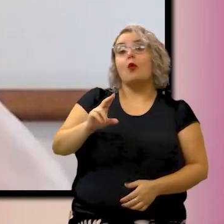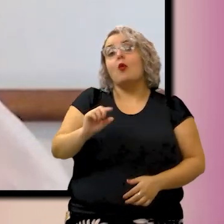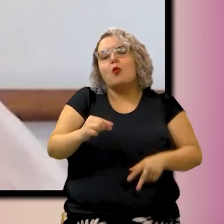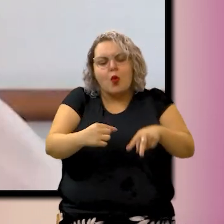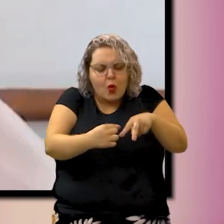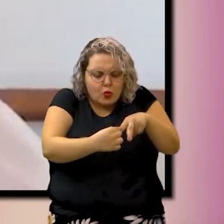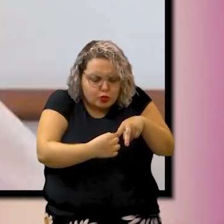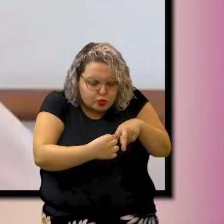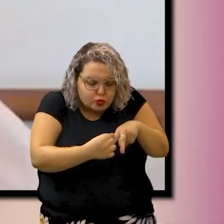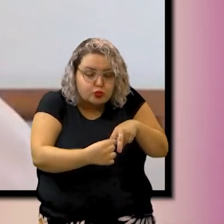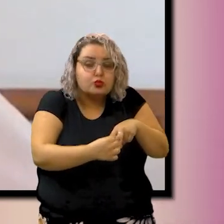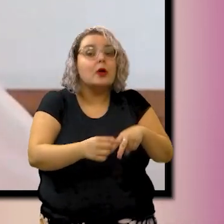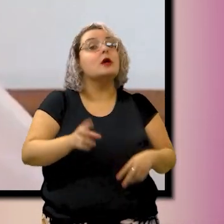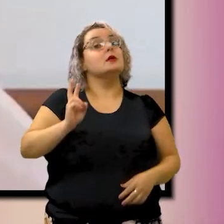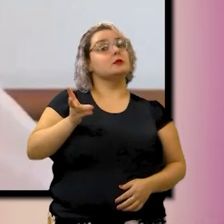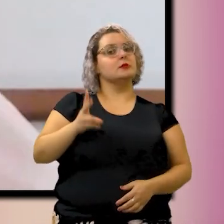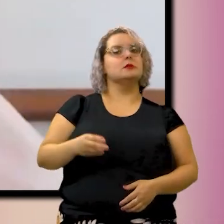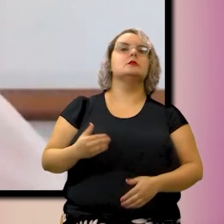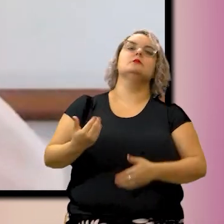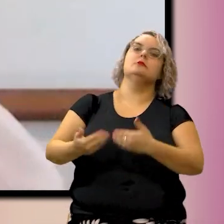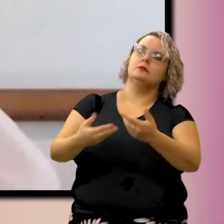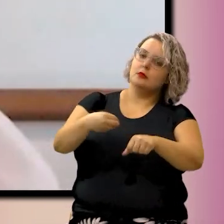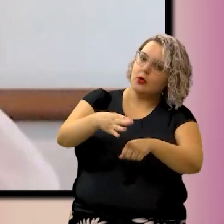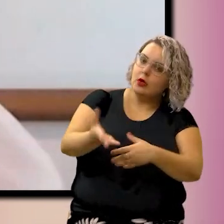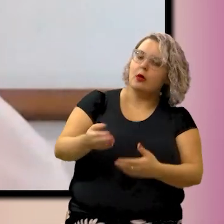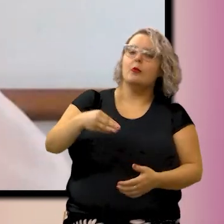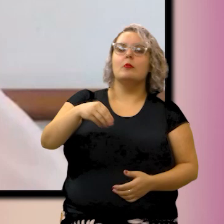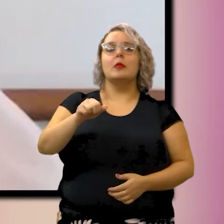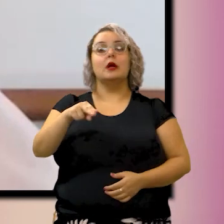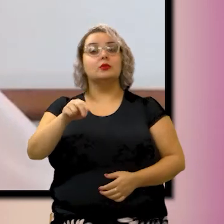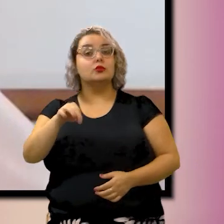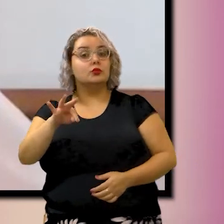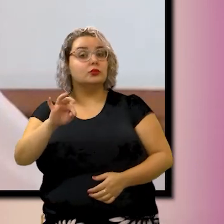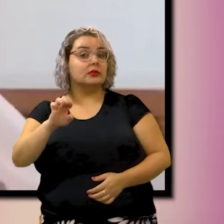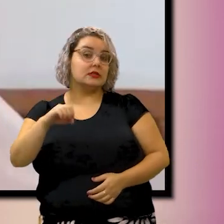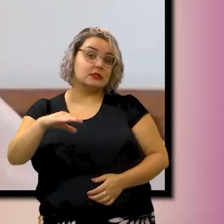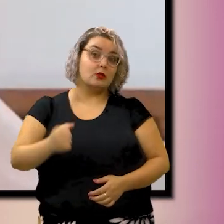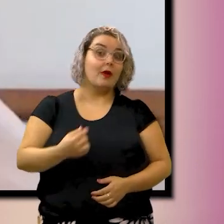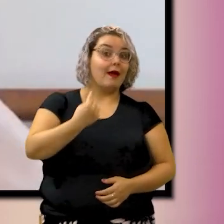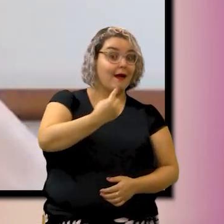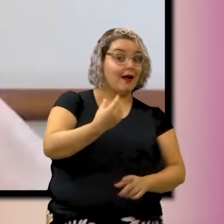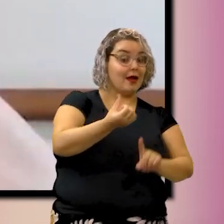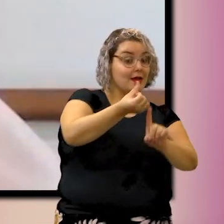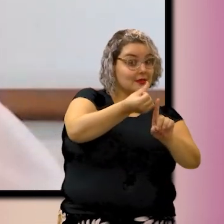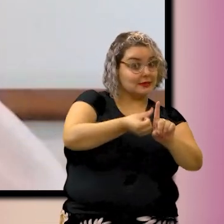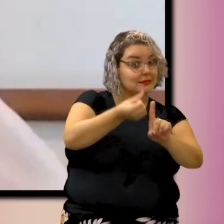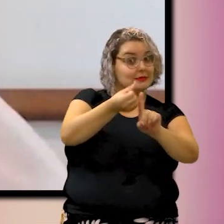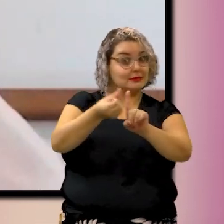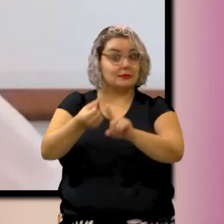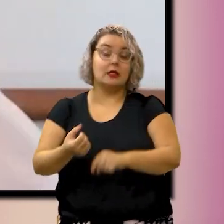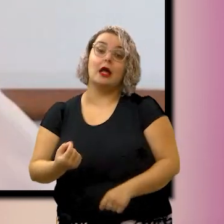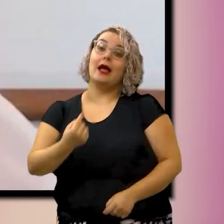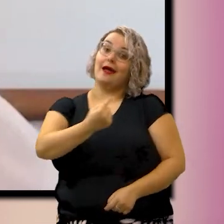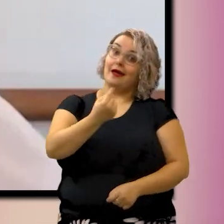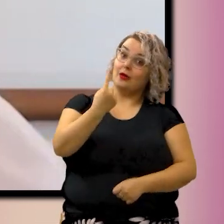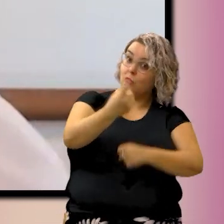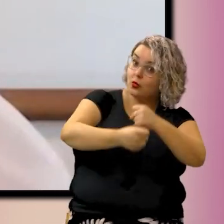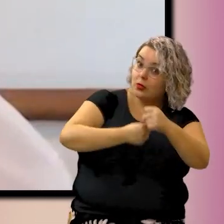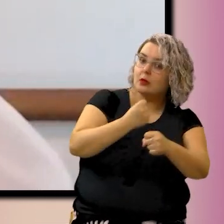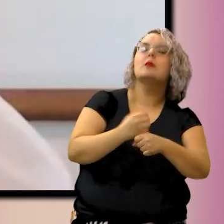vida. Então, a gente sempre indica aí uma manutenção, uma avaliação vascular a cada 6 meses a um ano.